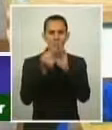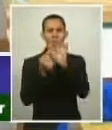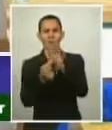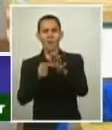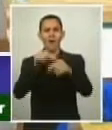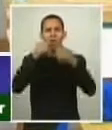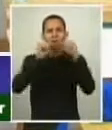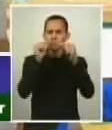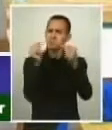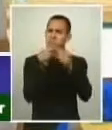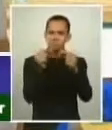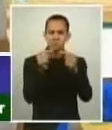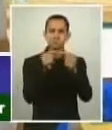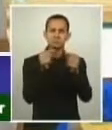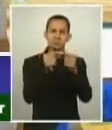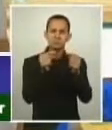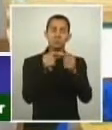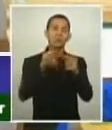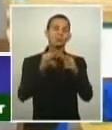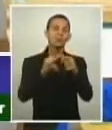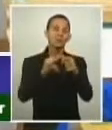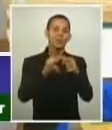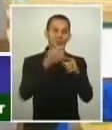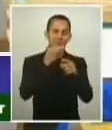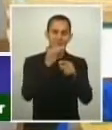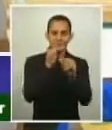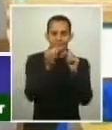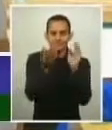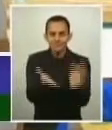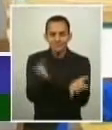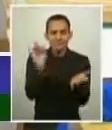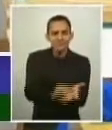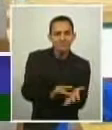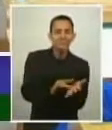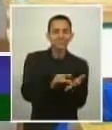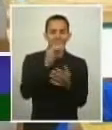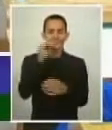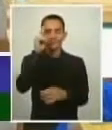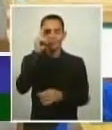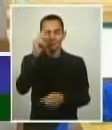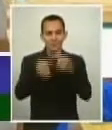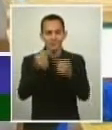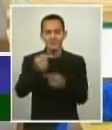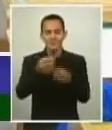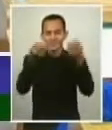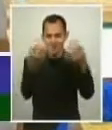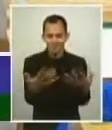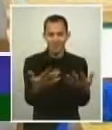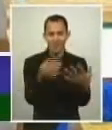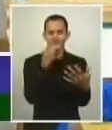mostrou muito pertinente porque em termos reais histórica e politicamente falando